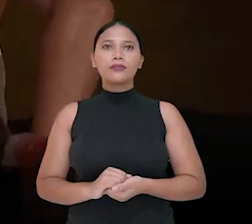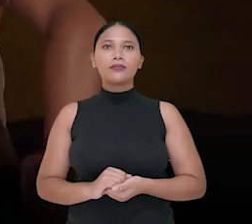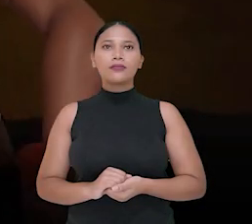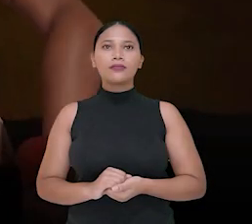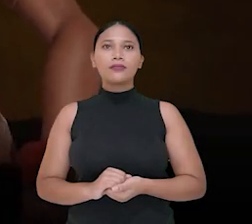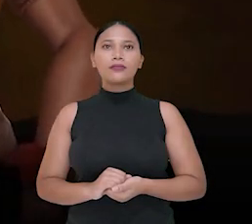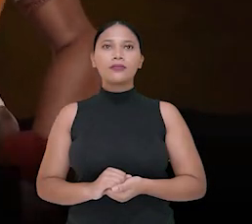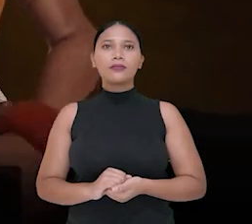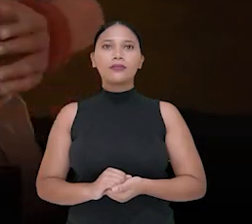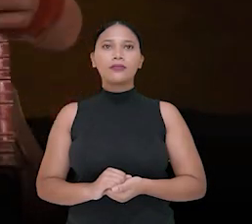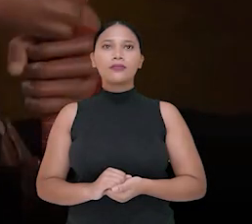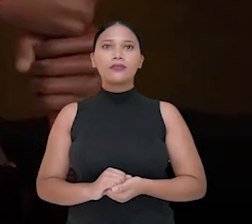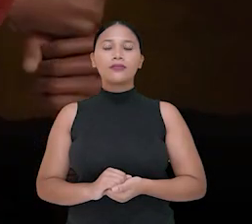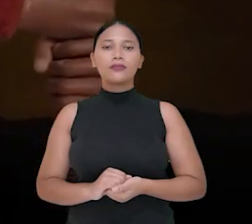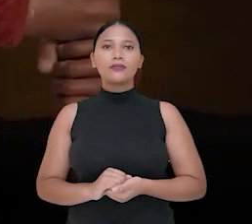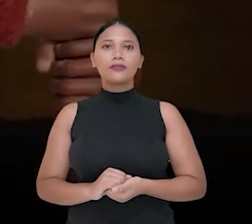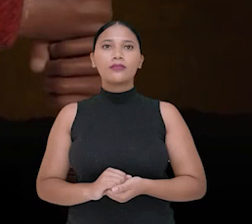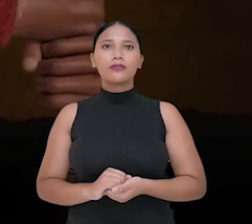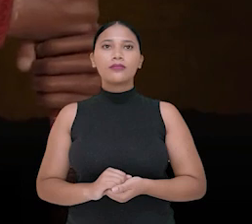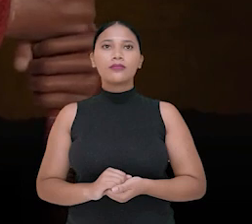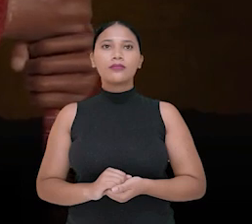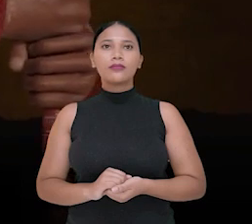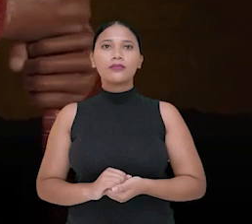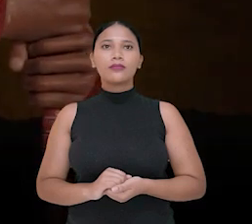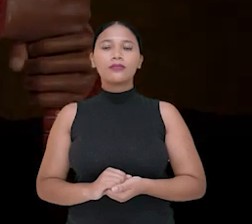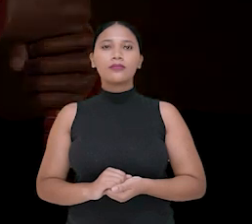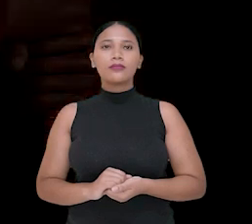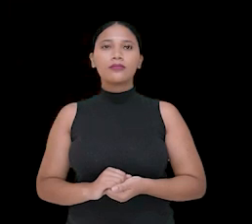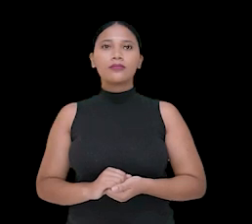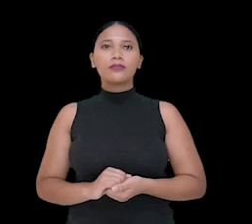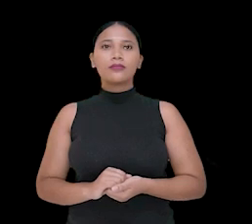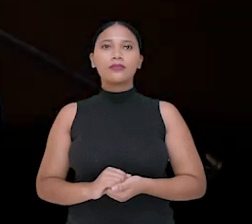pamba. Mvondi wa kondwa kiadi.